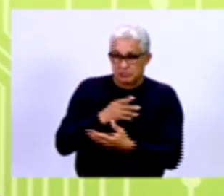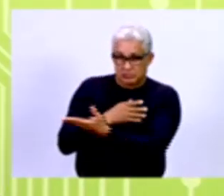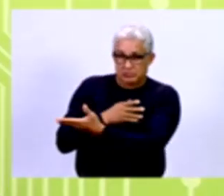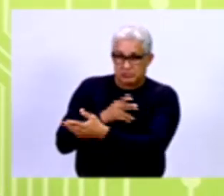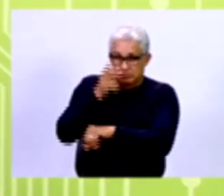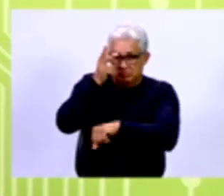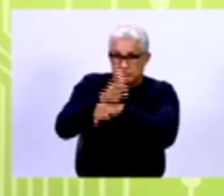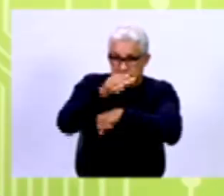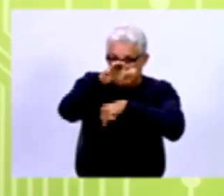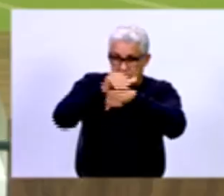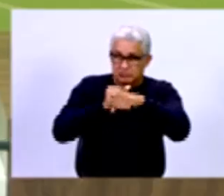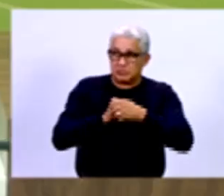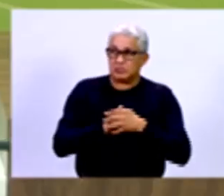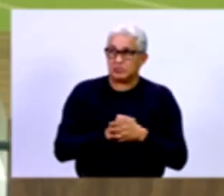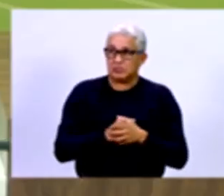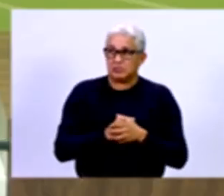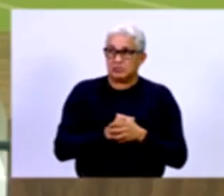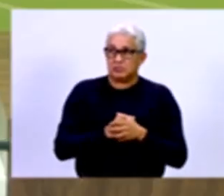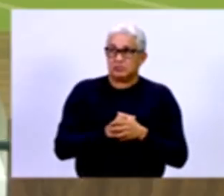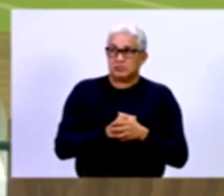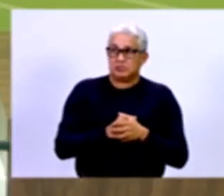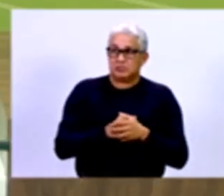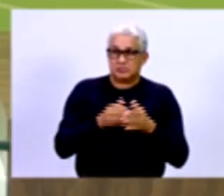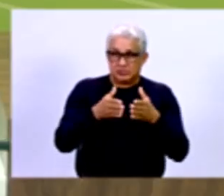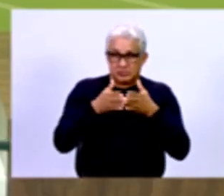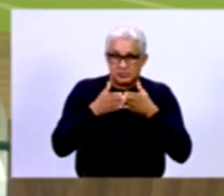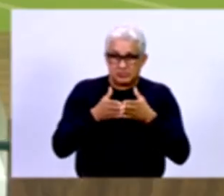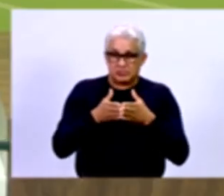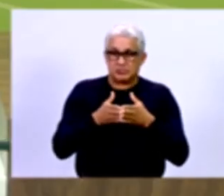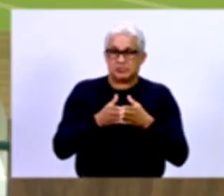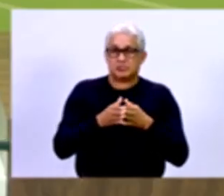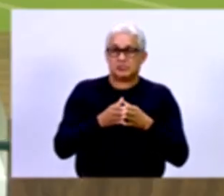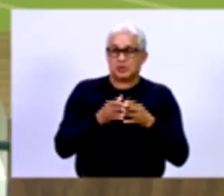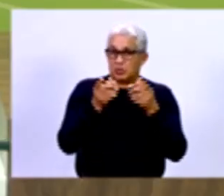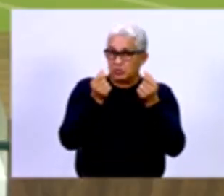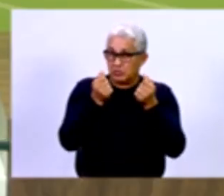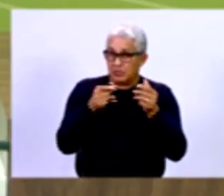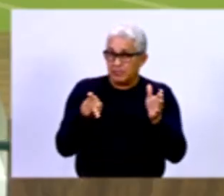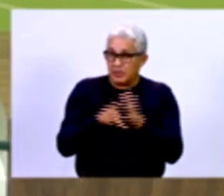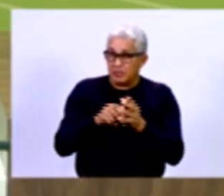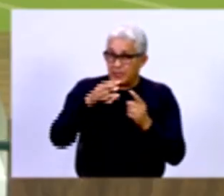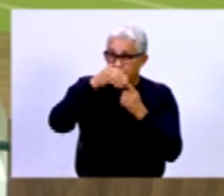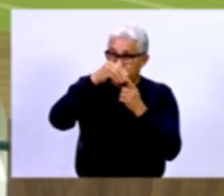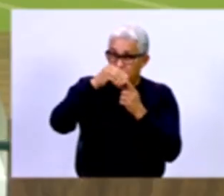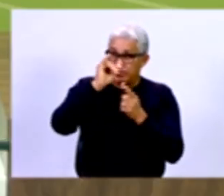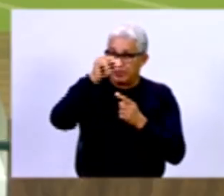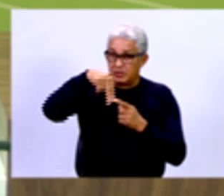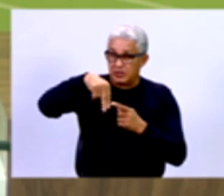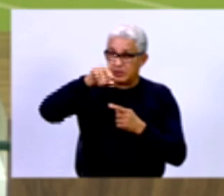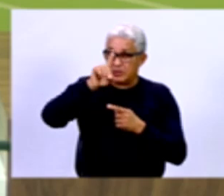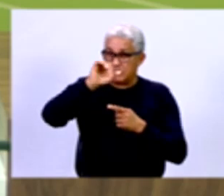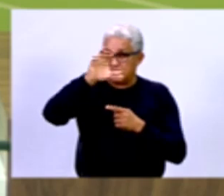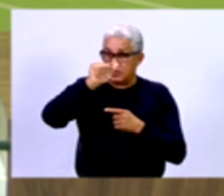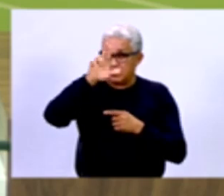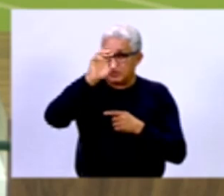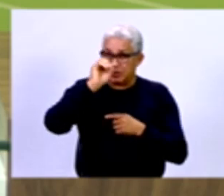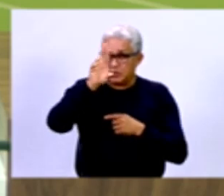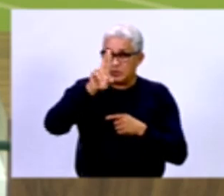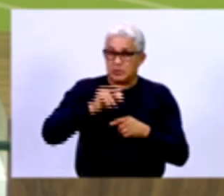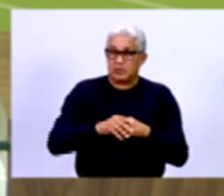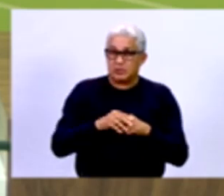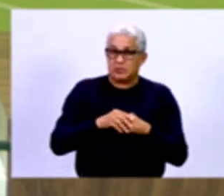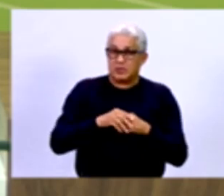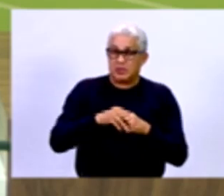input inicial à nossa teleaula. Por favor. Quando a gente vai falar de nível da atividade econômica, o principal indicador que nós vamos discutir é o Produto